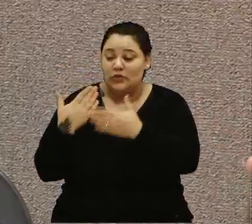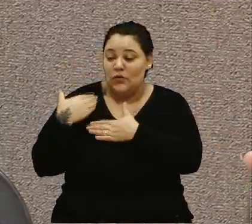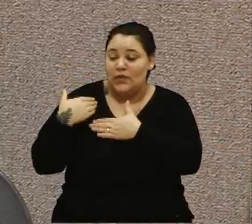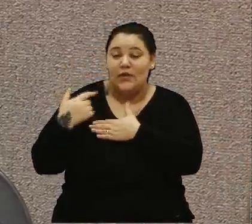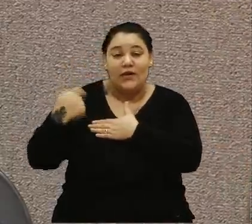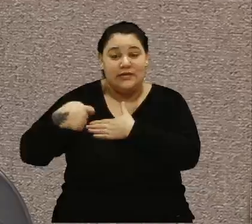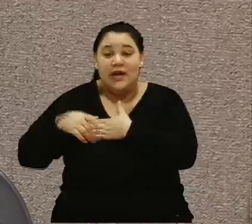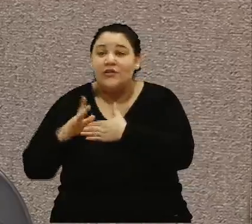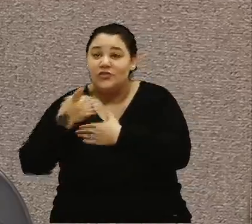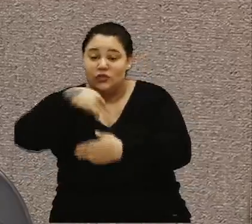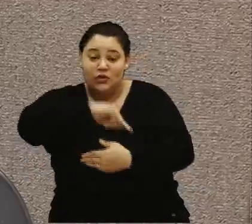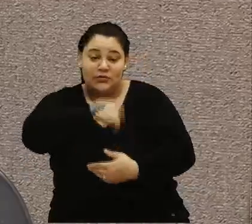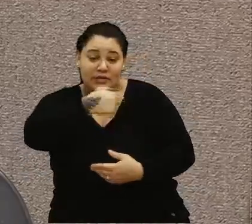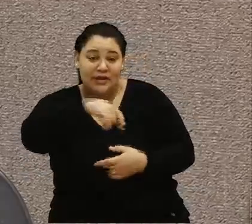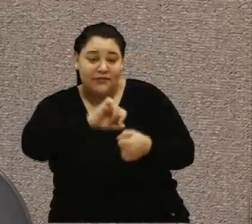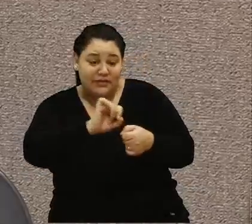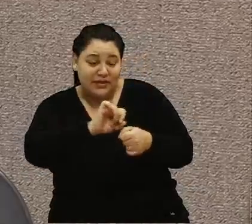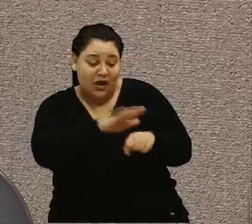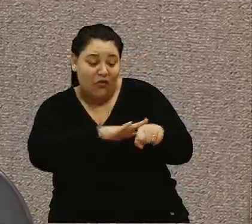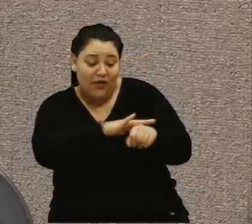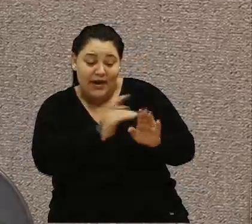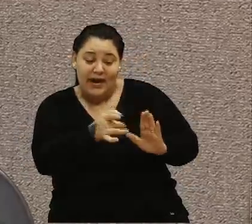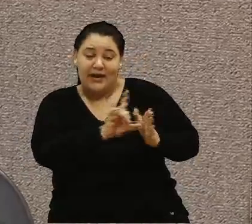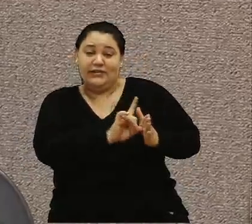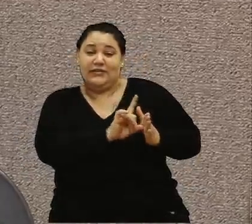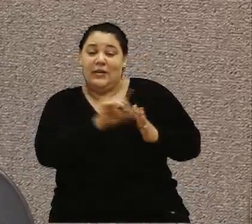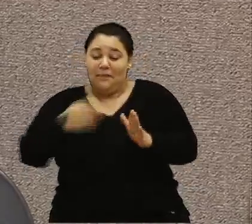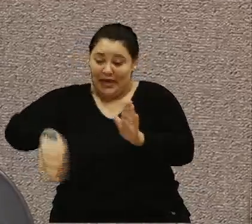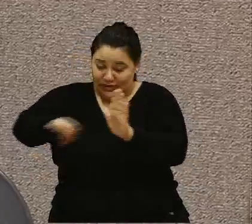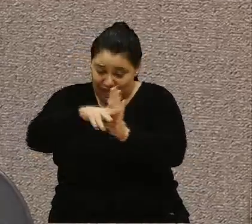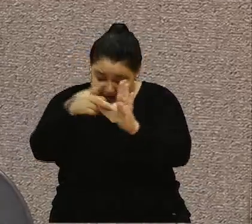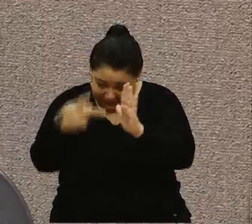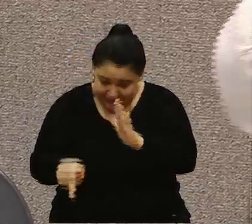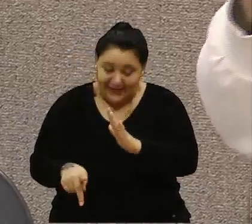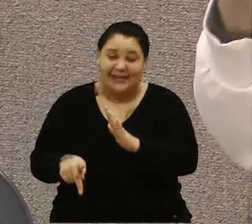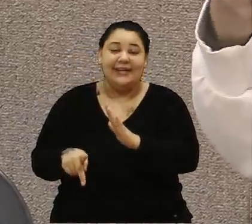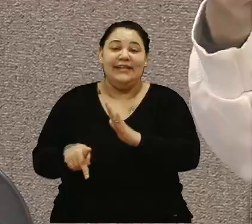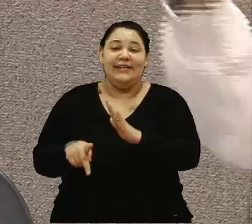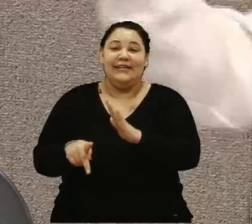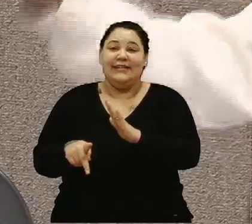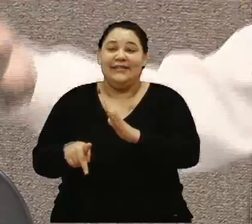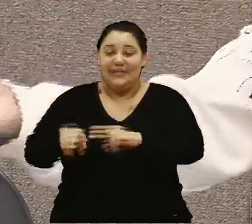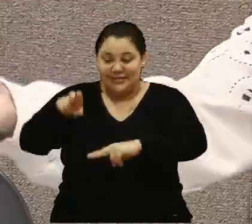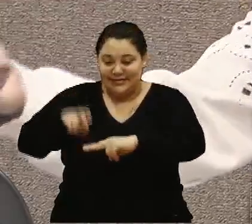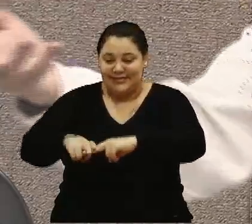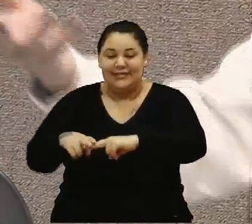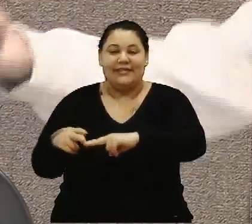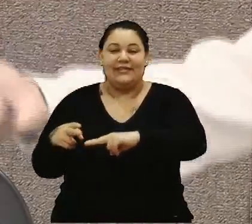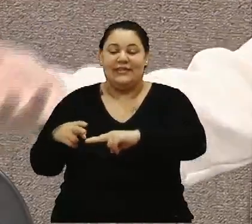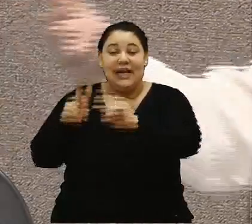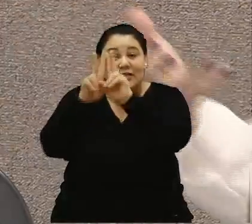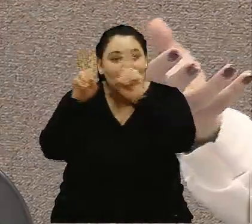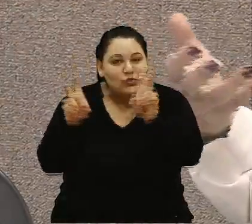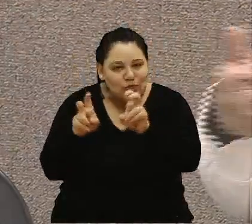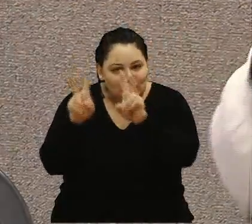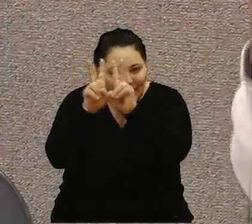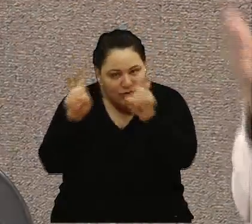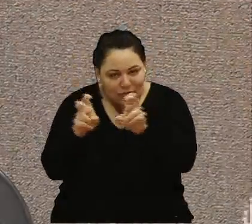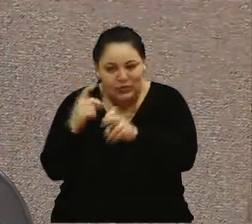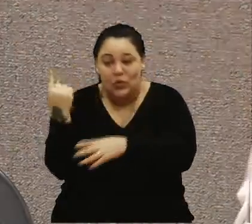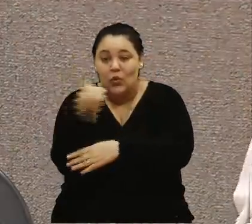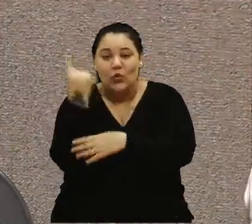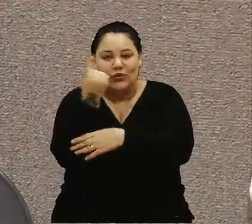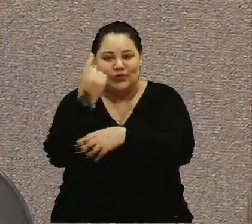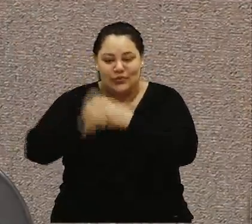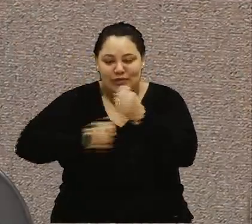nós poderíamos ter feito essa conversa anterior para vir para cá com essa cadeira que seria a única dos ciclistas e com a suplência do Clube de